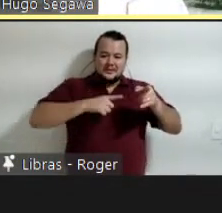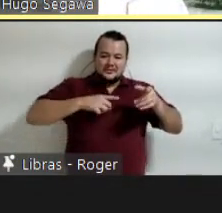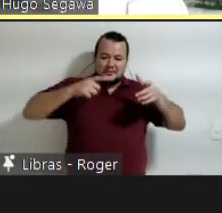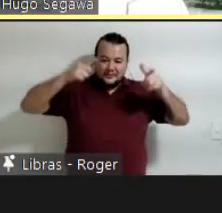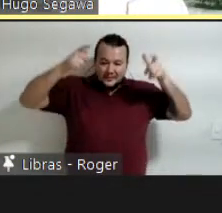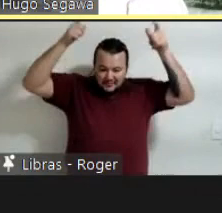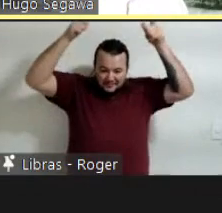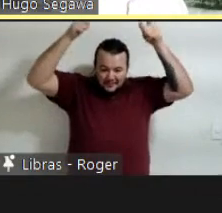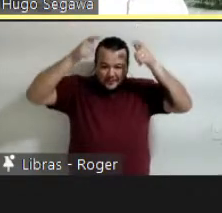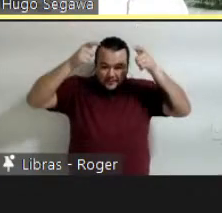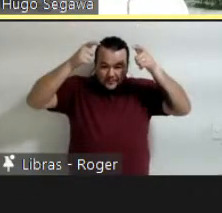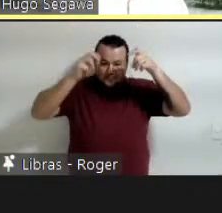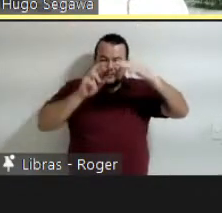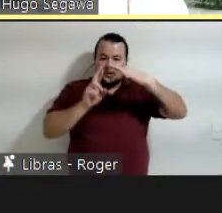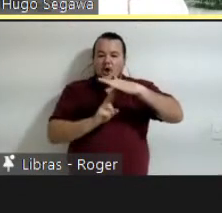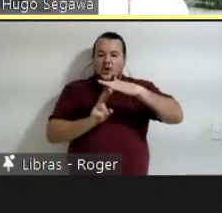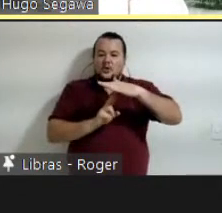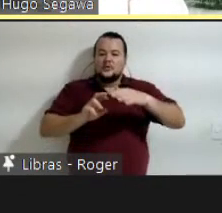Artigas.